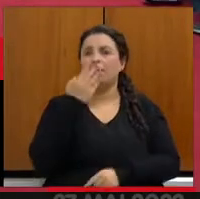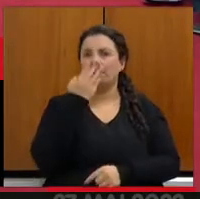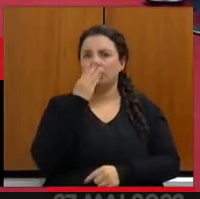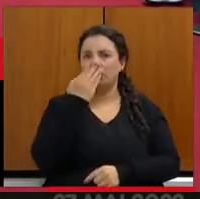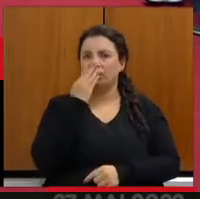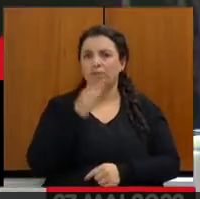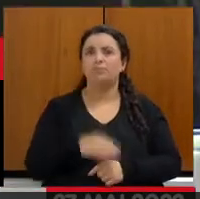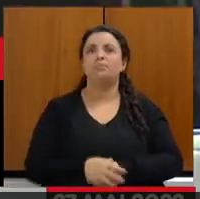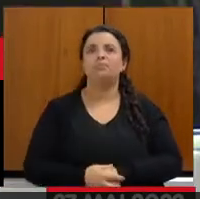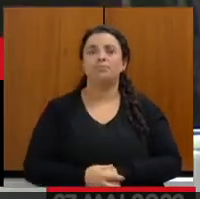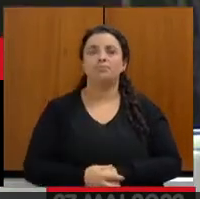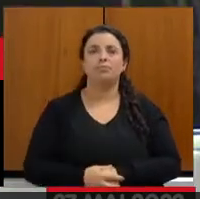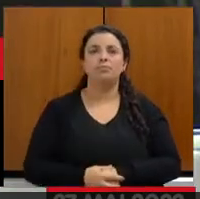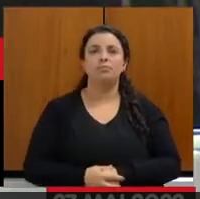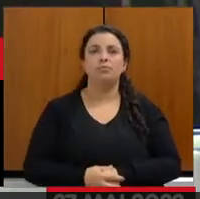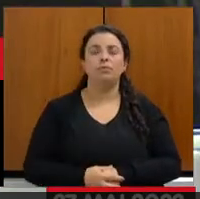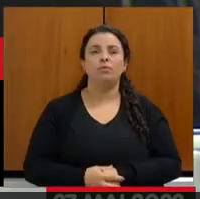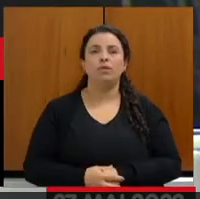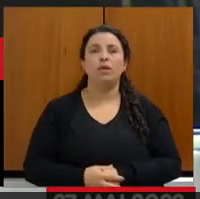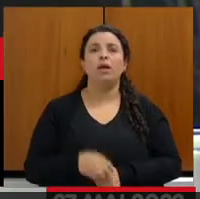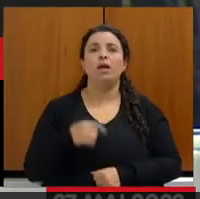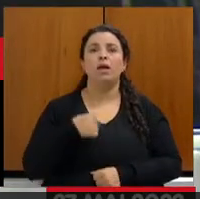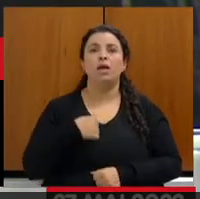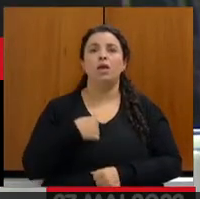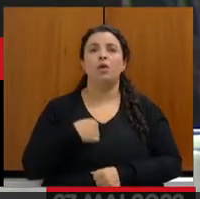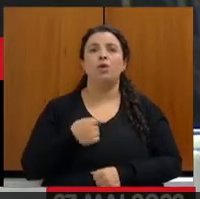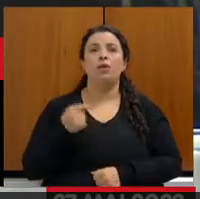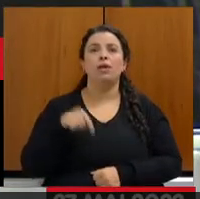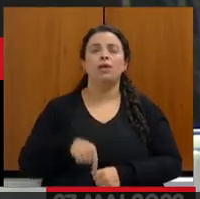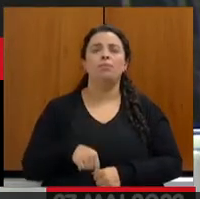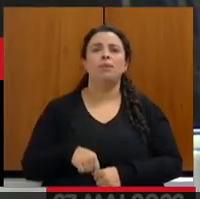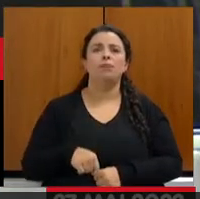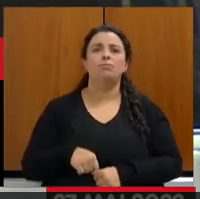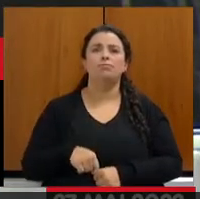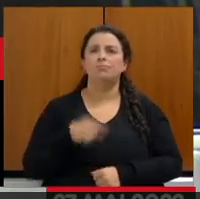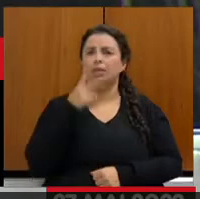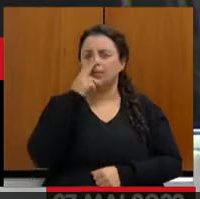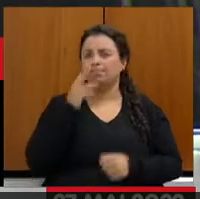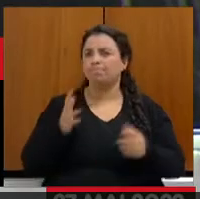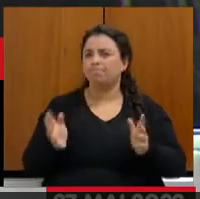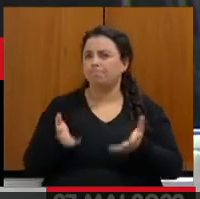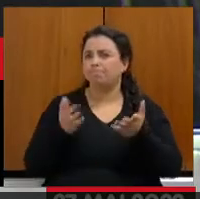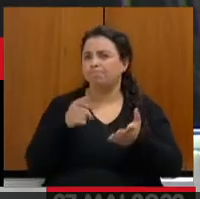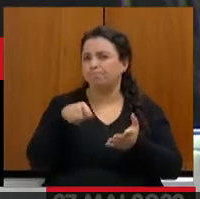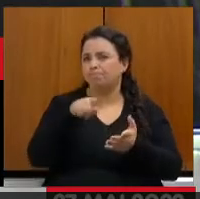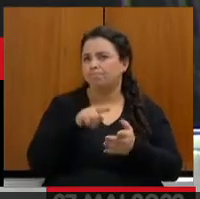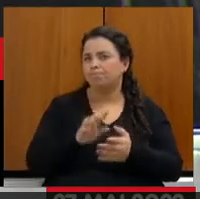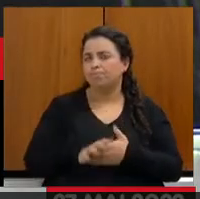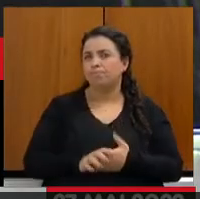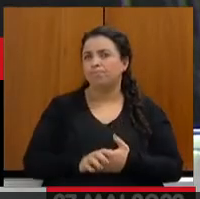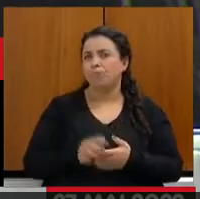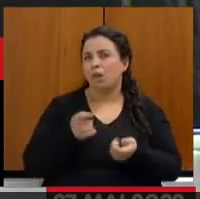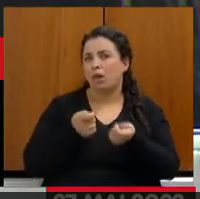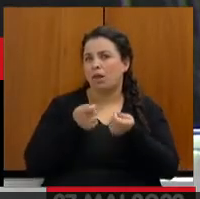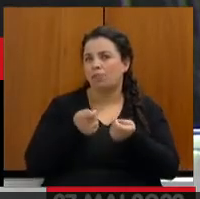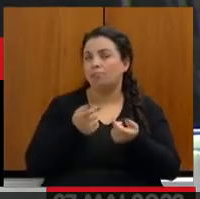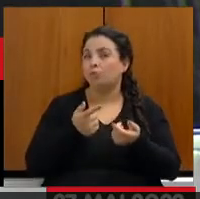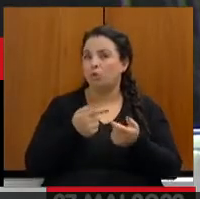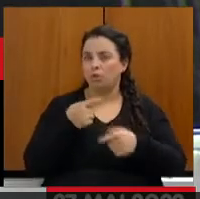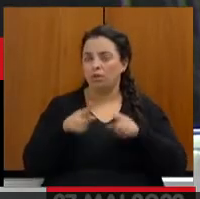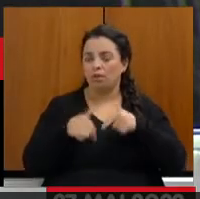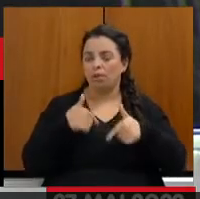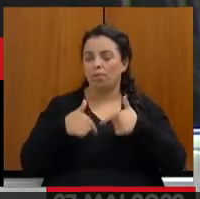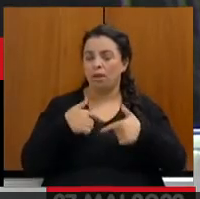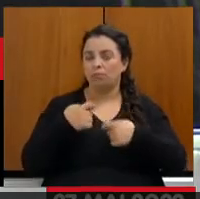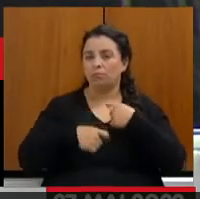é eu tô aqui para fazer o tipo provocação o trabalho sexual é legalizado é nós fomos